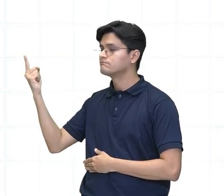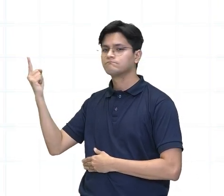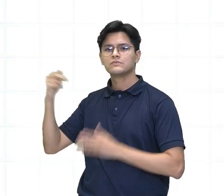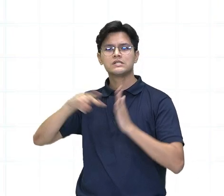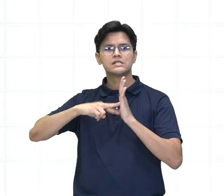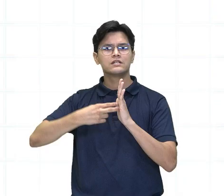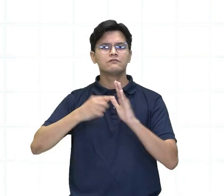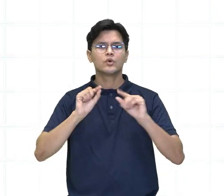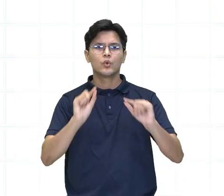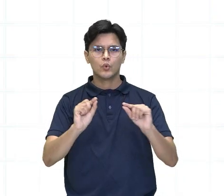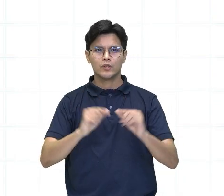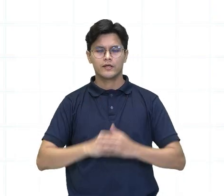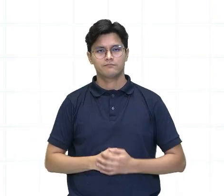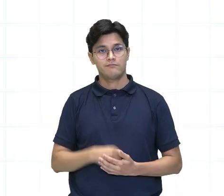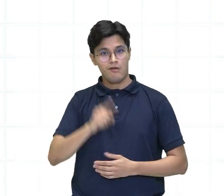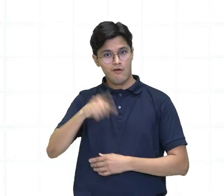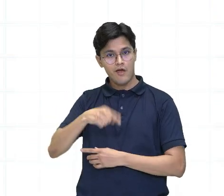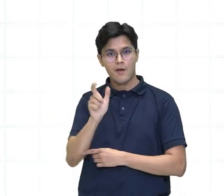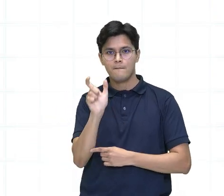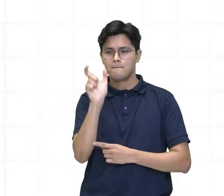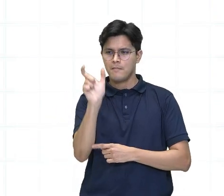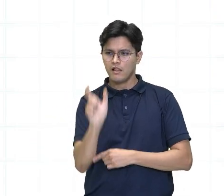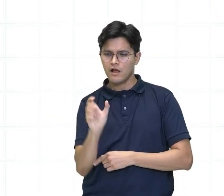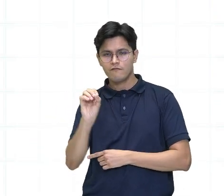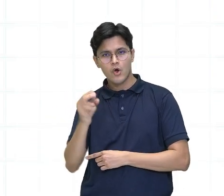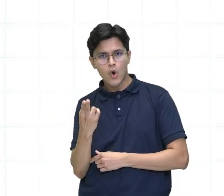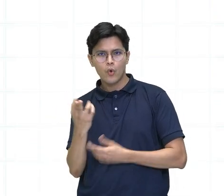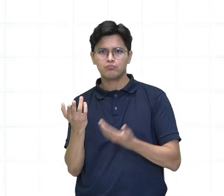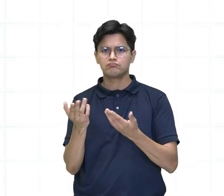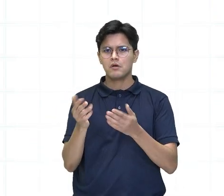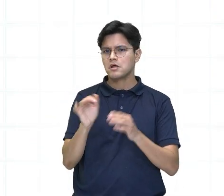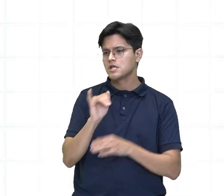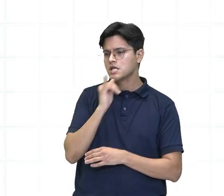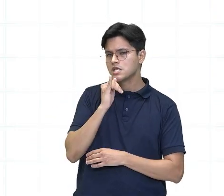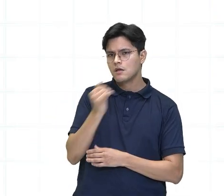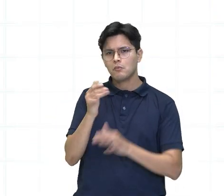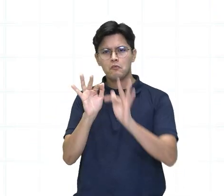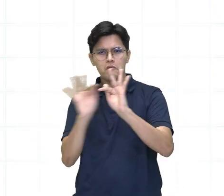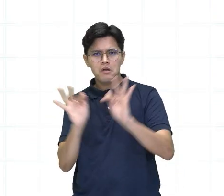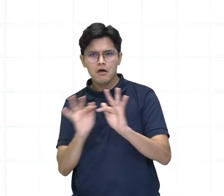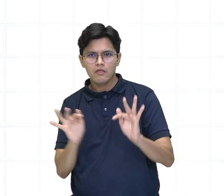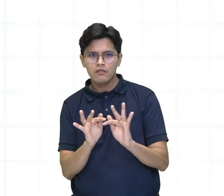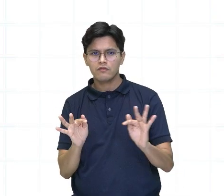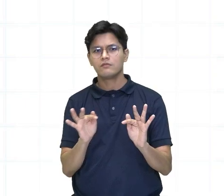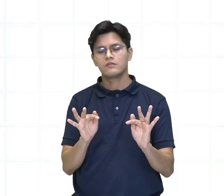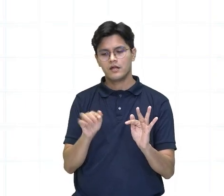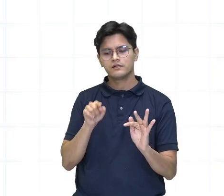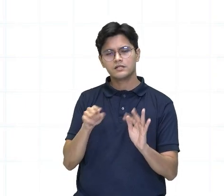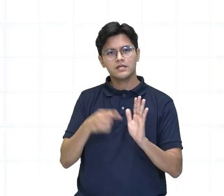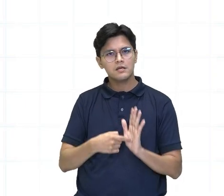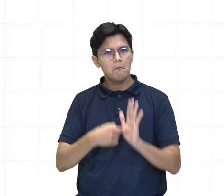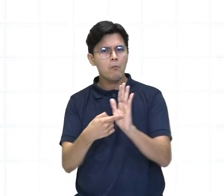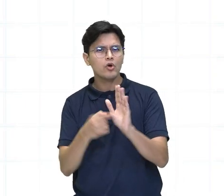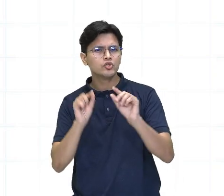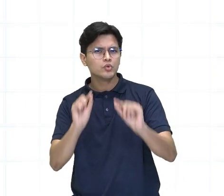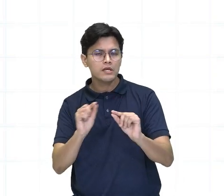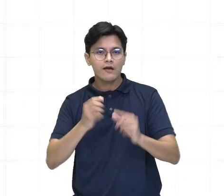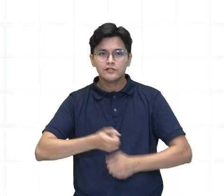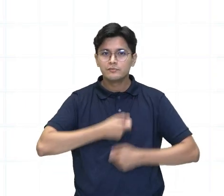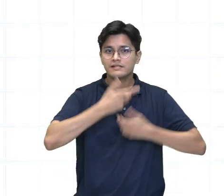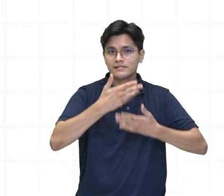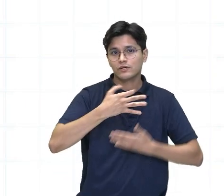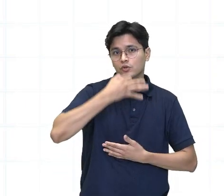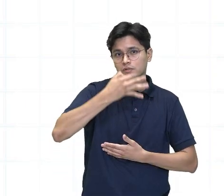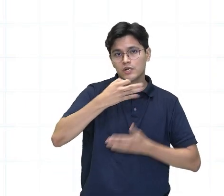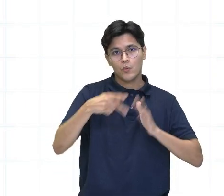manifesta determinada atitude em relação ao conteúdo de seu próprio enunciado. Então, vamos entender aqui